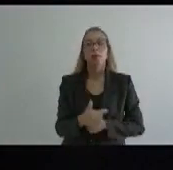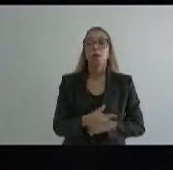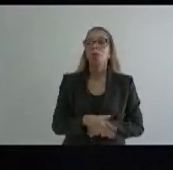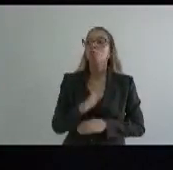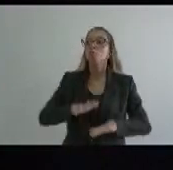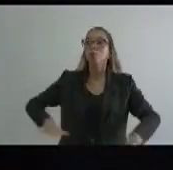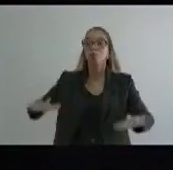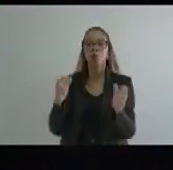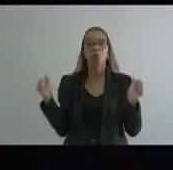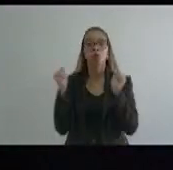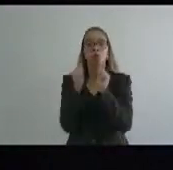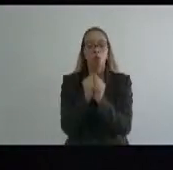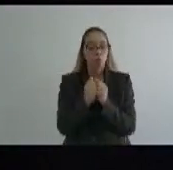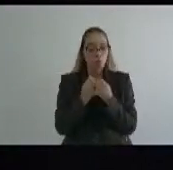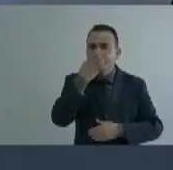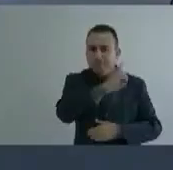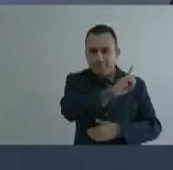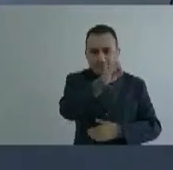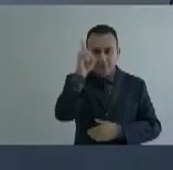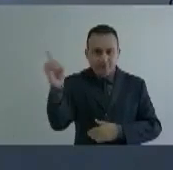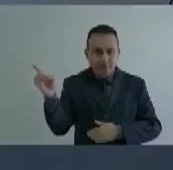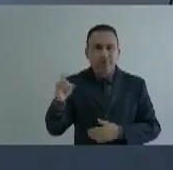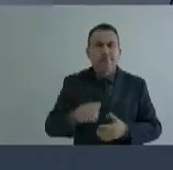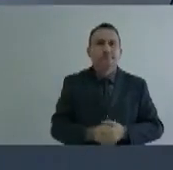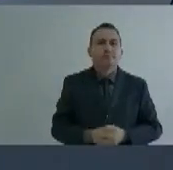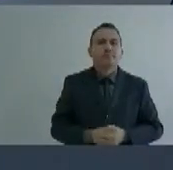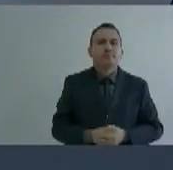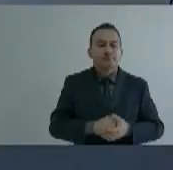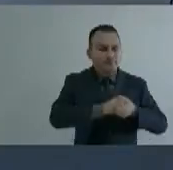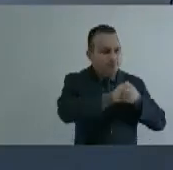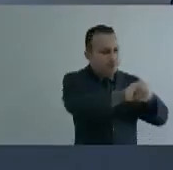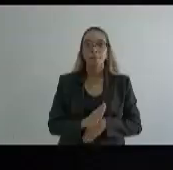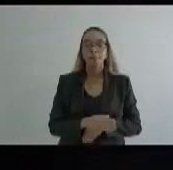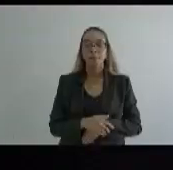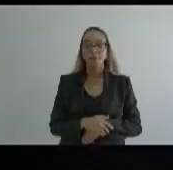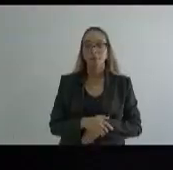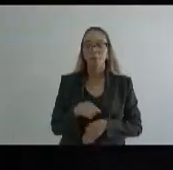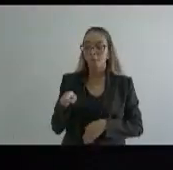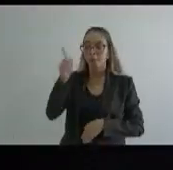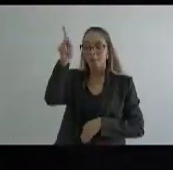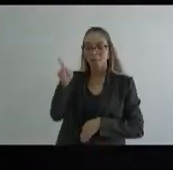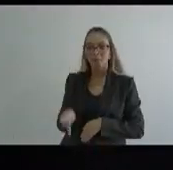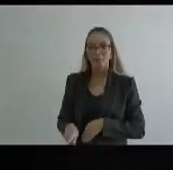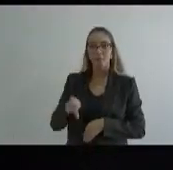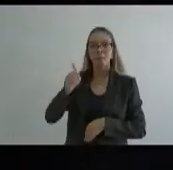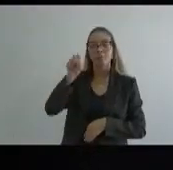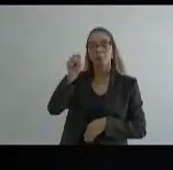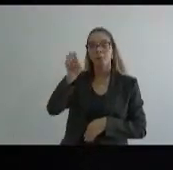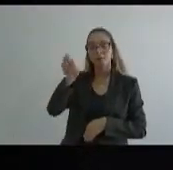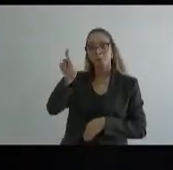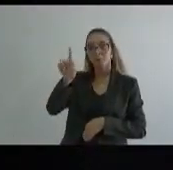possamos entregar mais ao cidadão mato-grossense. Como disse o presidente Sérgio Ricardo, nós estamos numa reunião